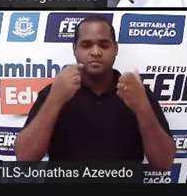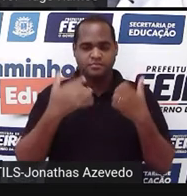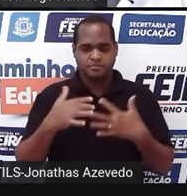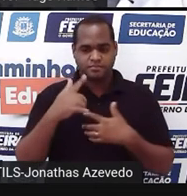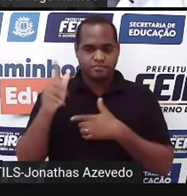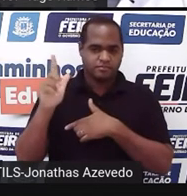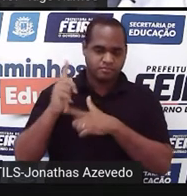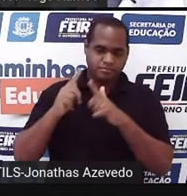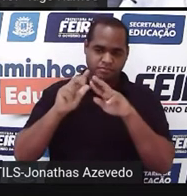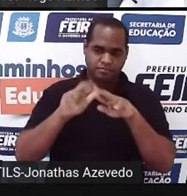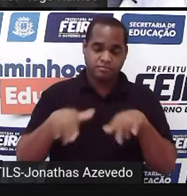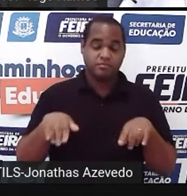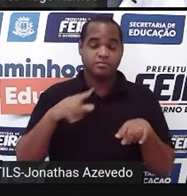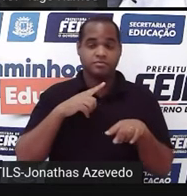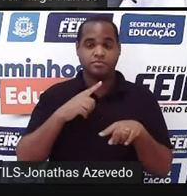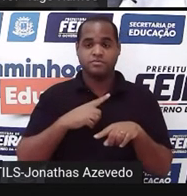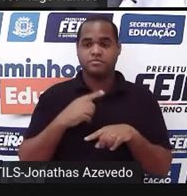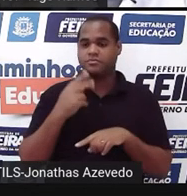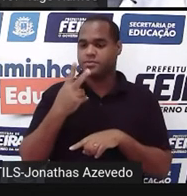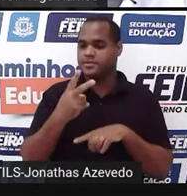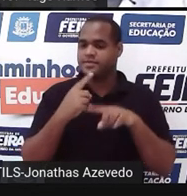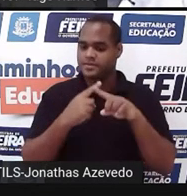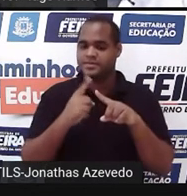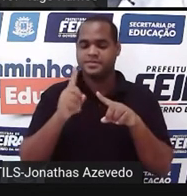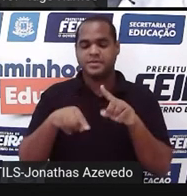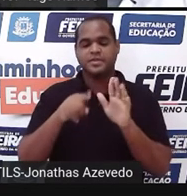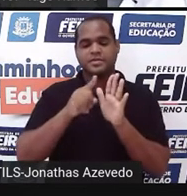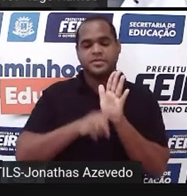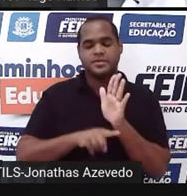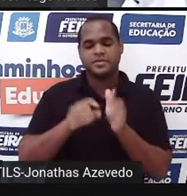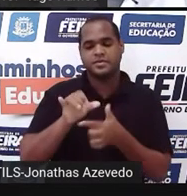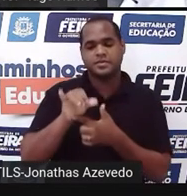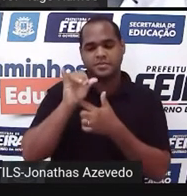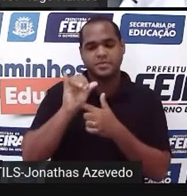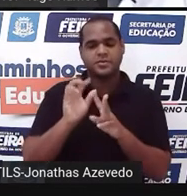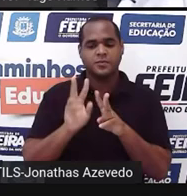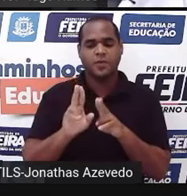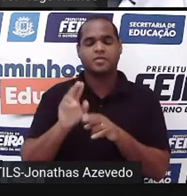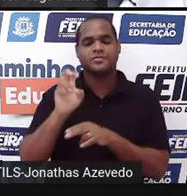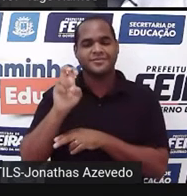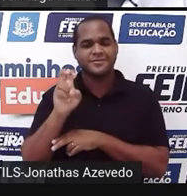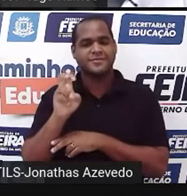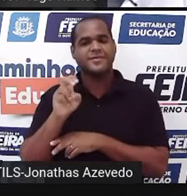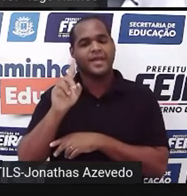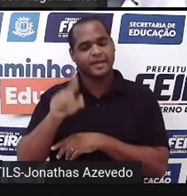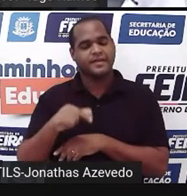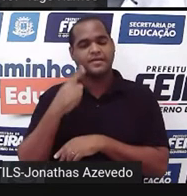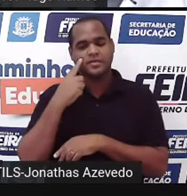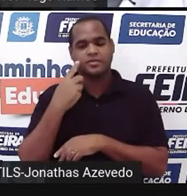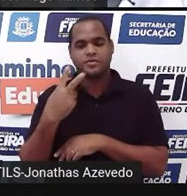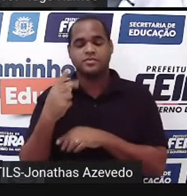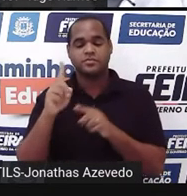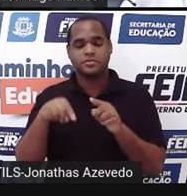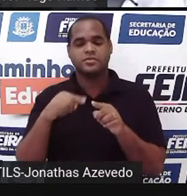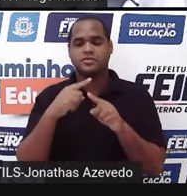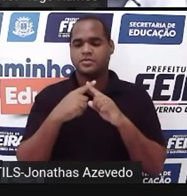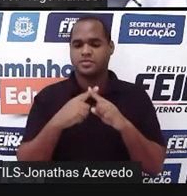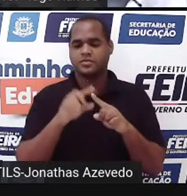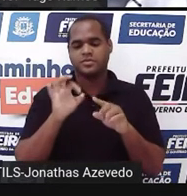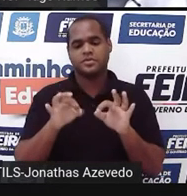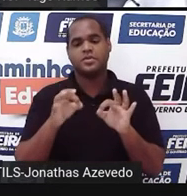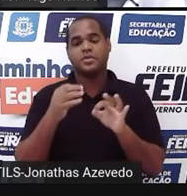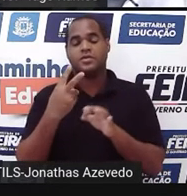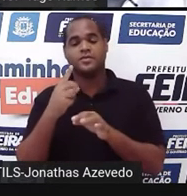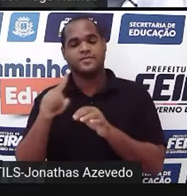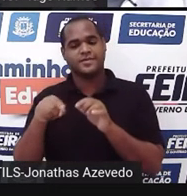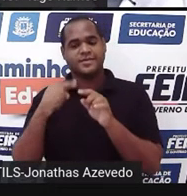na outra equação em 2x menos y = 5 2x g2x só que está sendo três